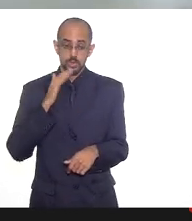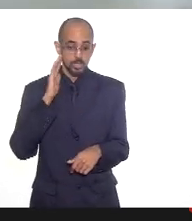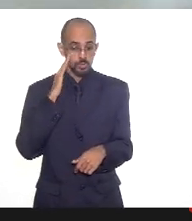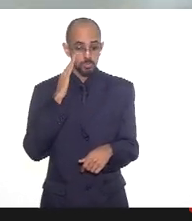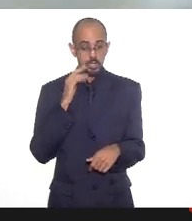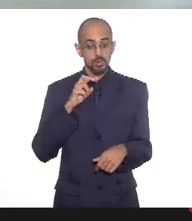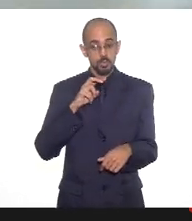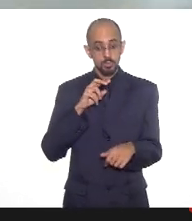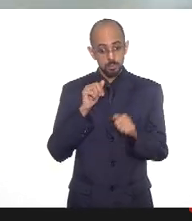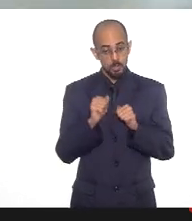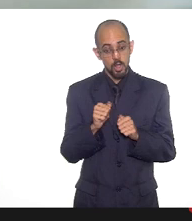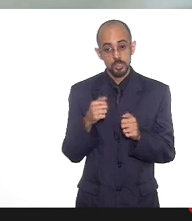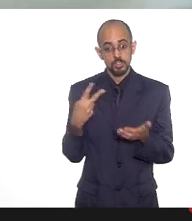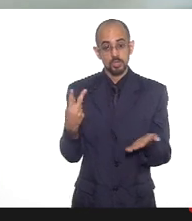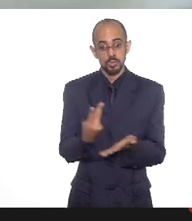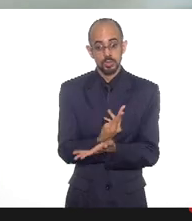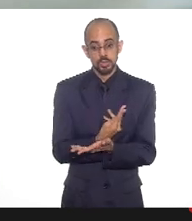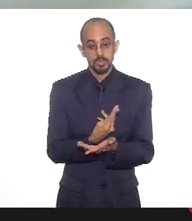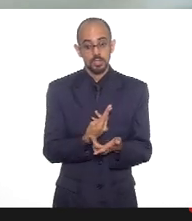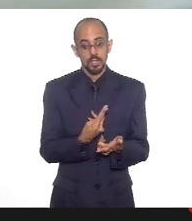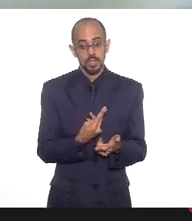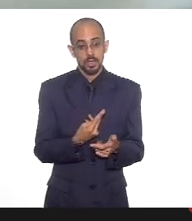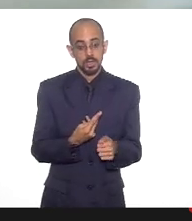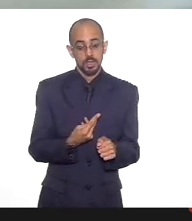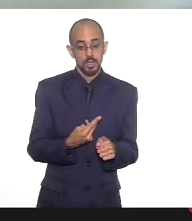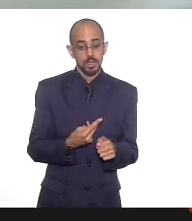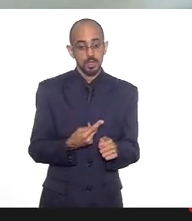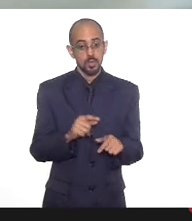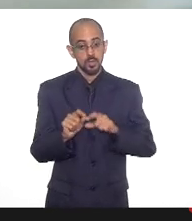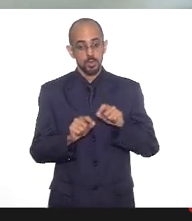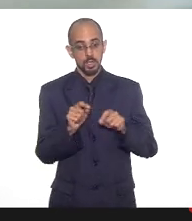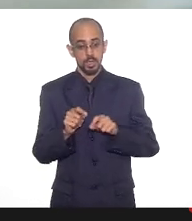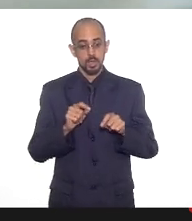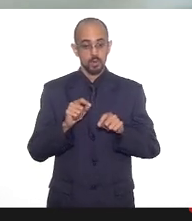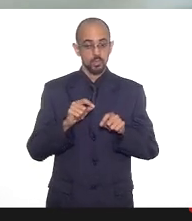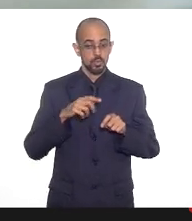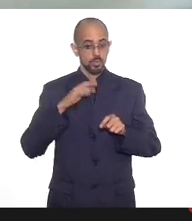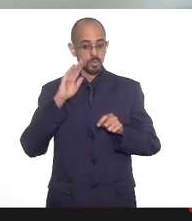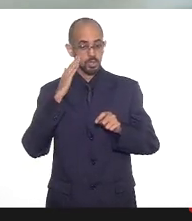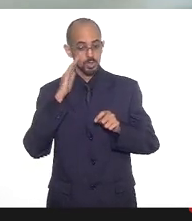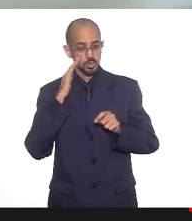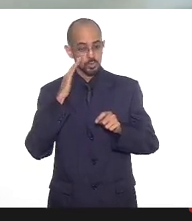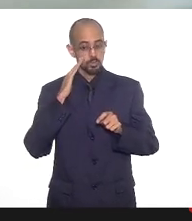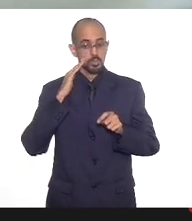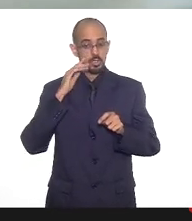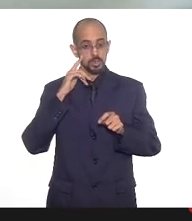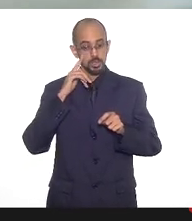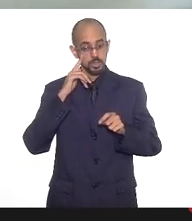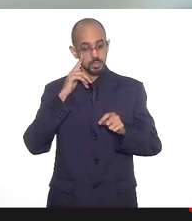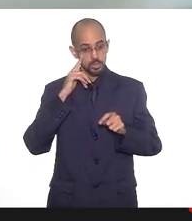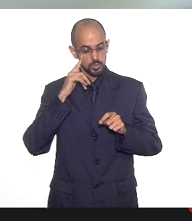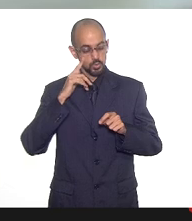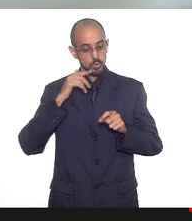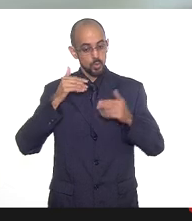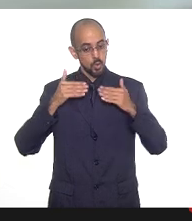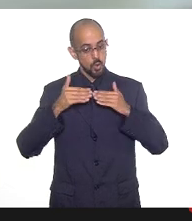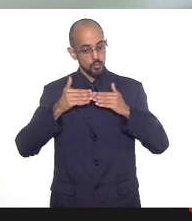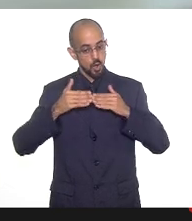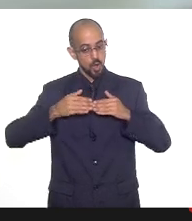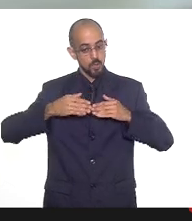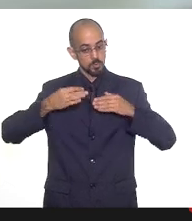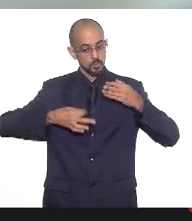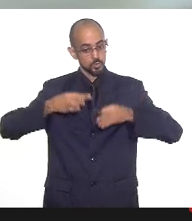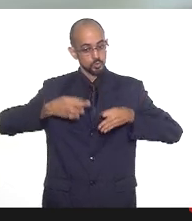poderá vir a ser uma interpretação que, com o topo da interpretação jurídica, pode